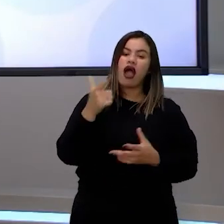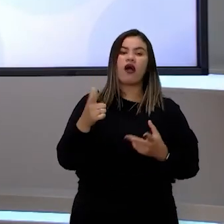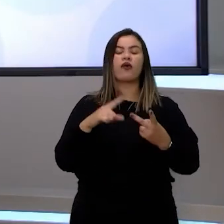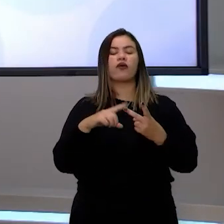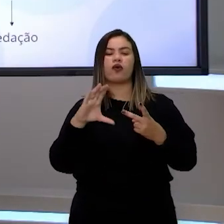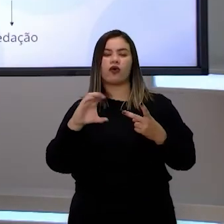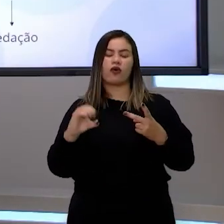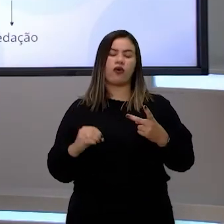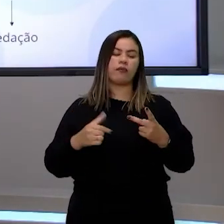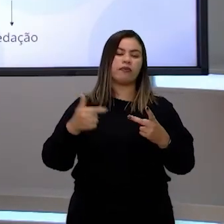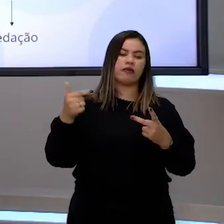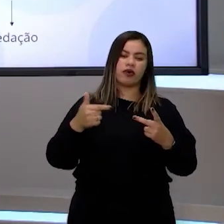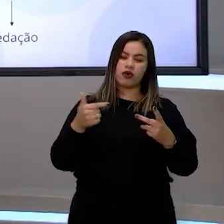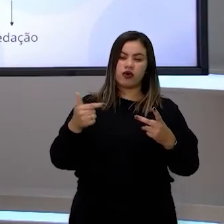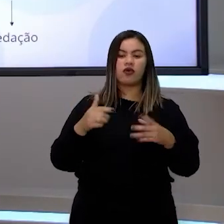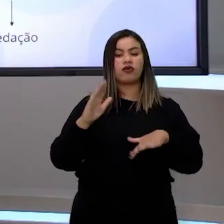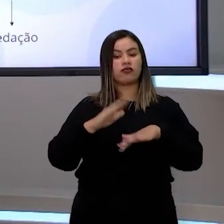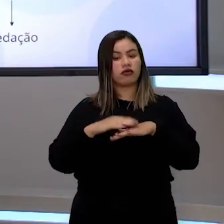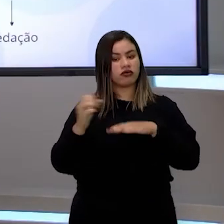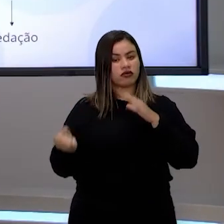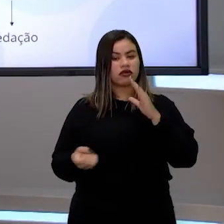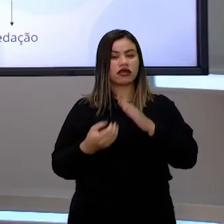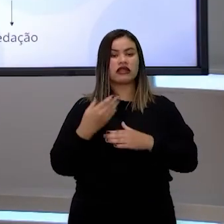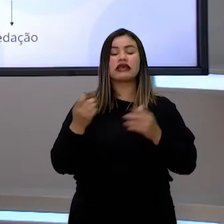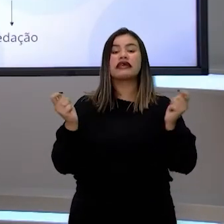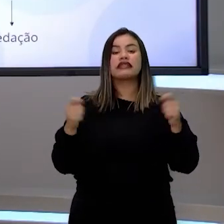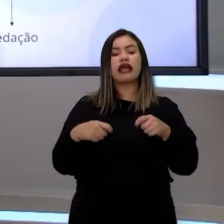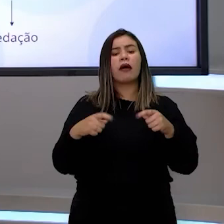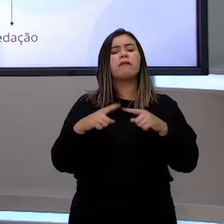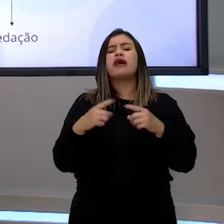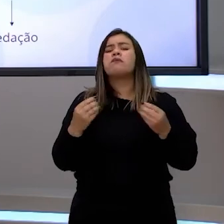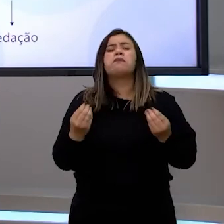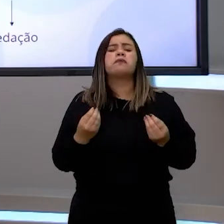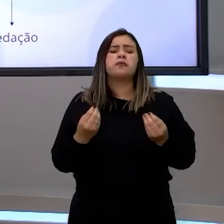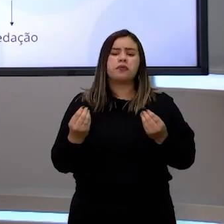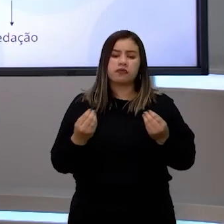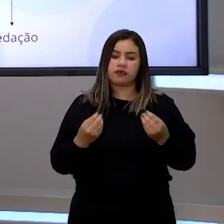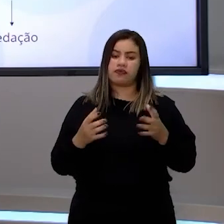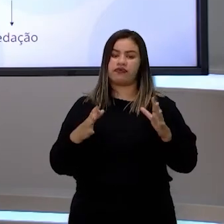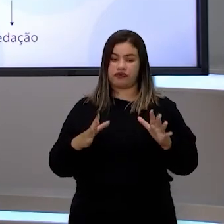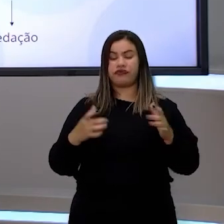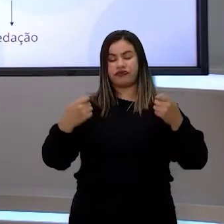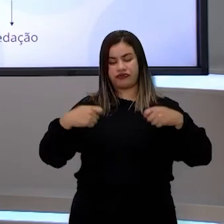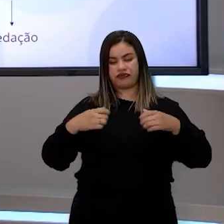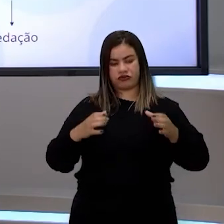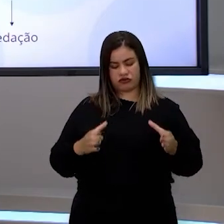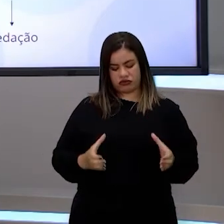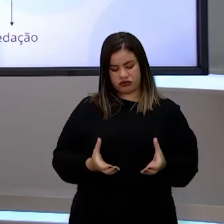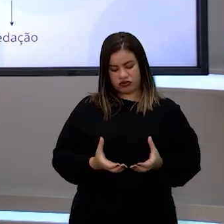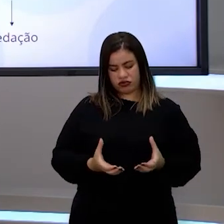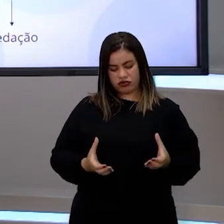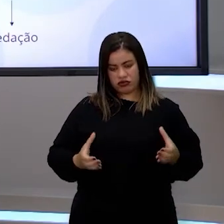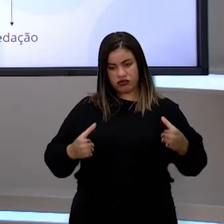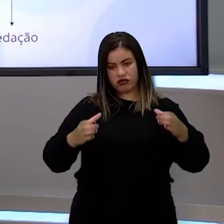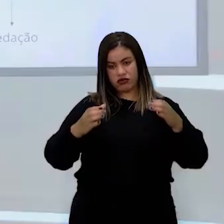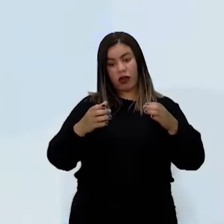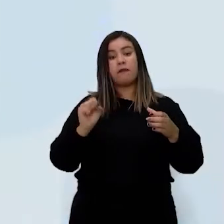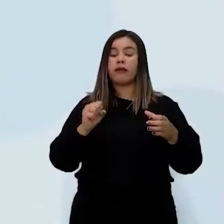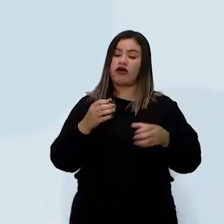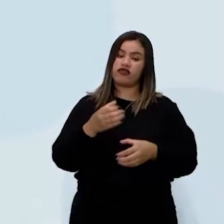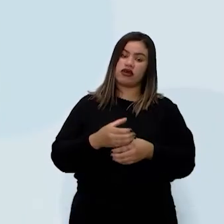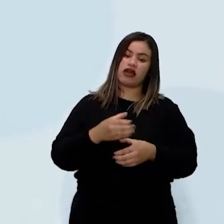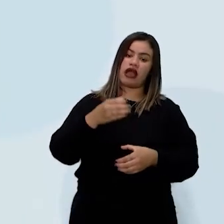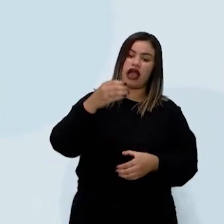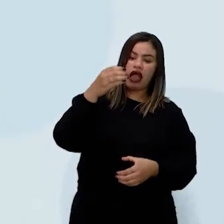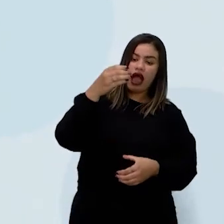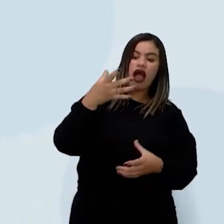um terrário. Para montar um terrário, o que a gente precisa? Então, a gente precisa de um ambiente, né? Então, pode ser uma garrafa PET, como pode ser